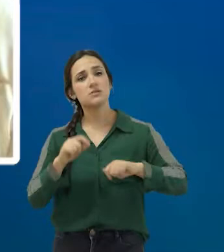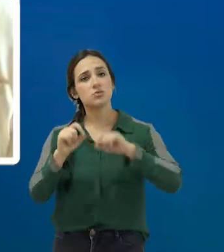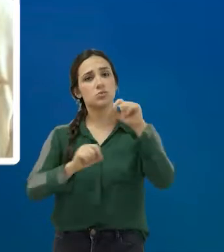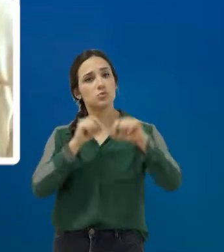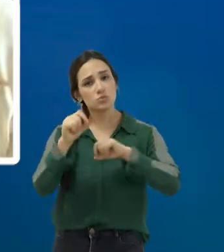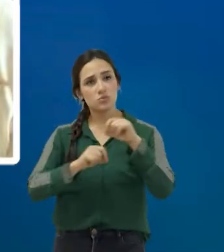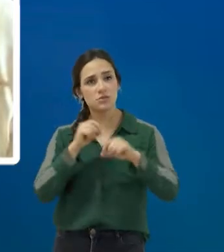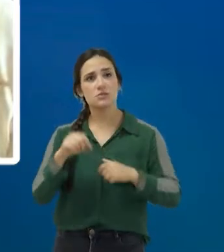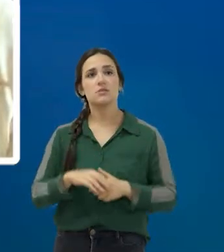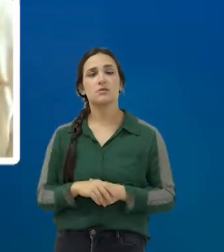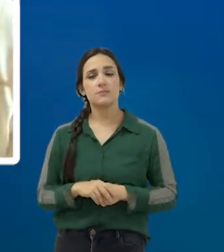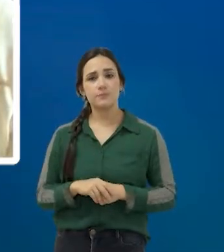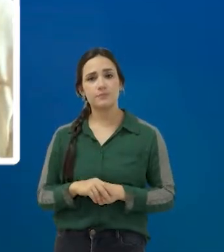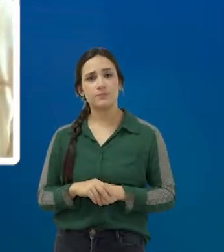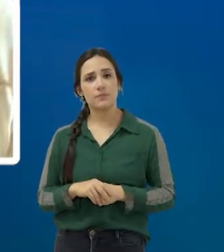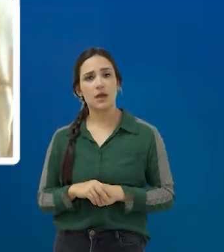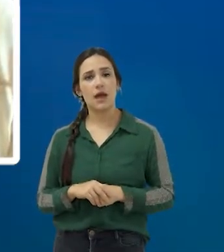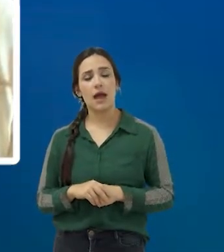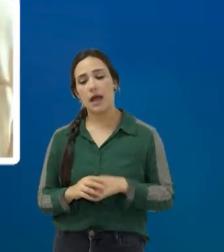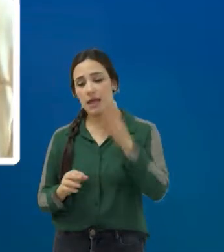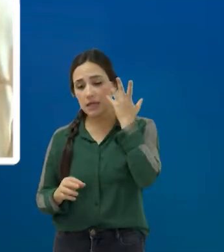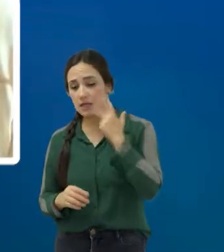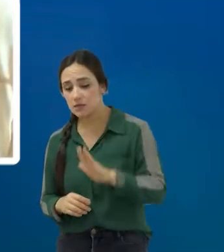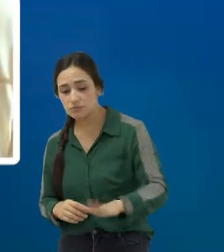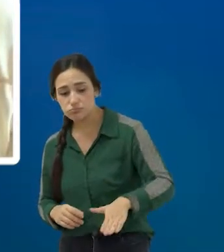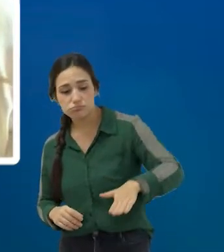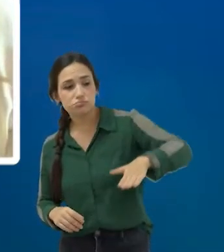as crianças cresçam com essa